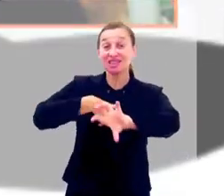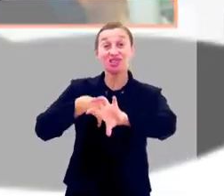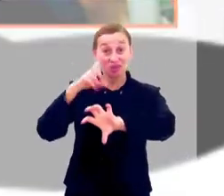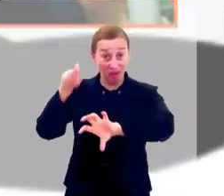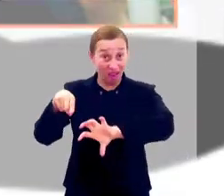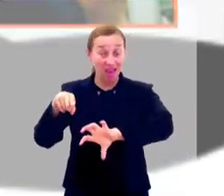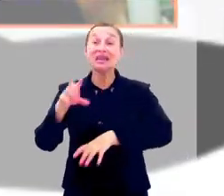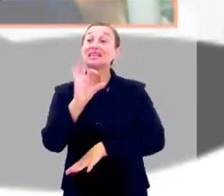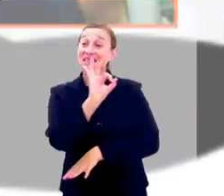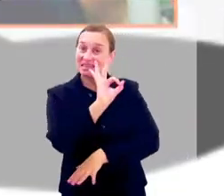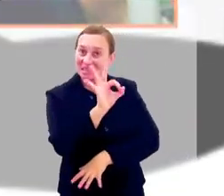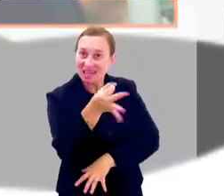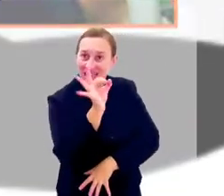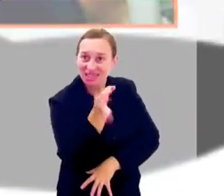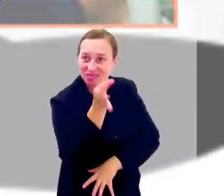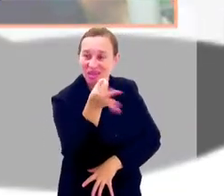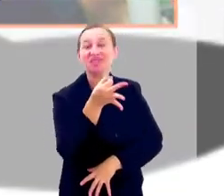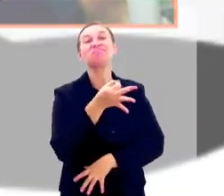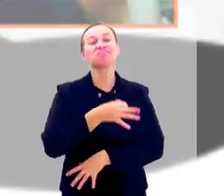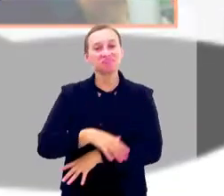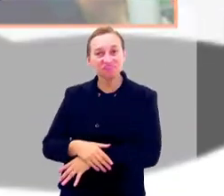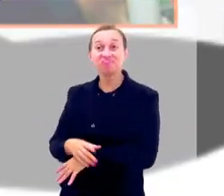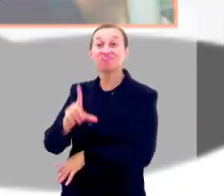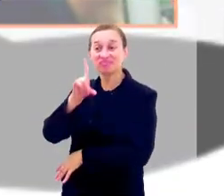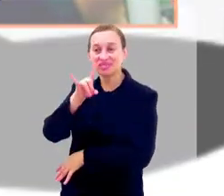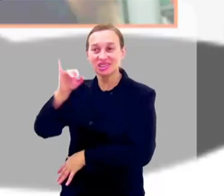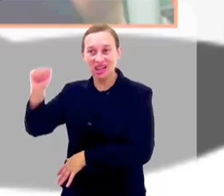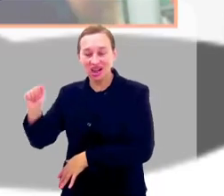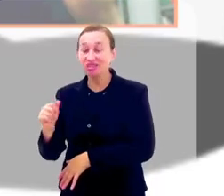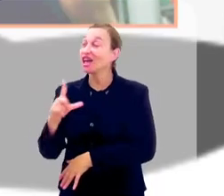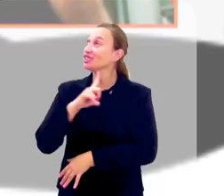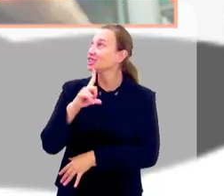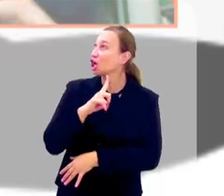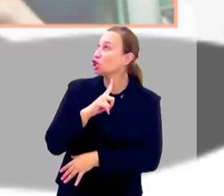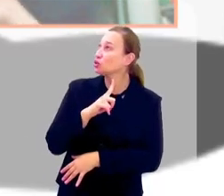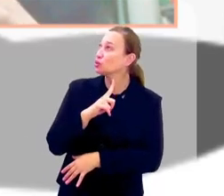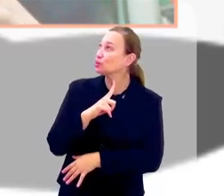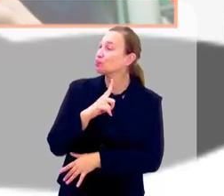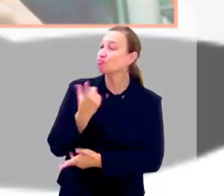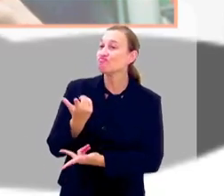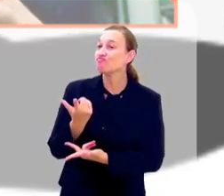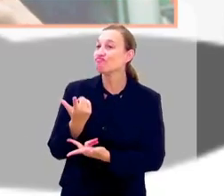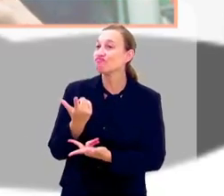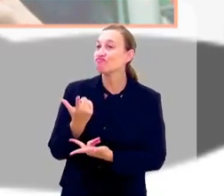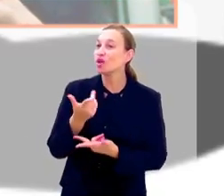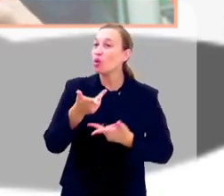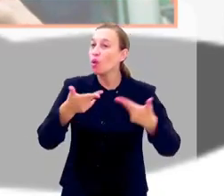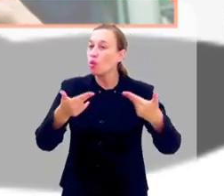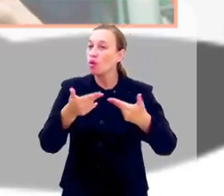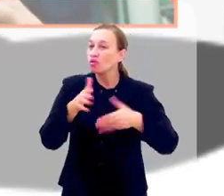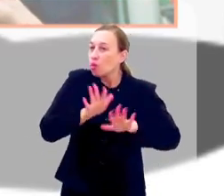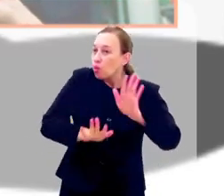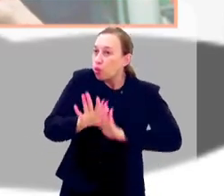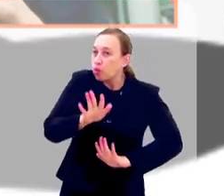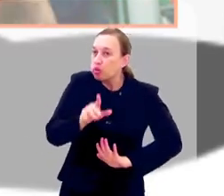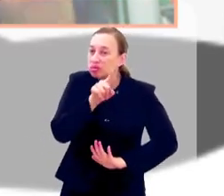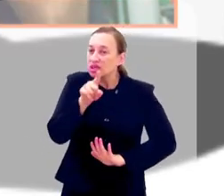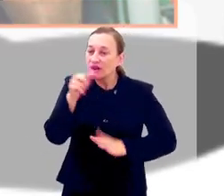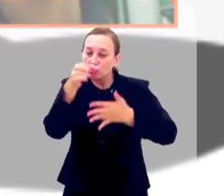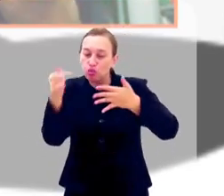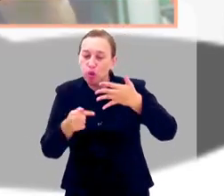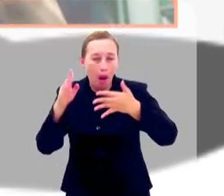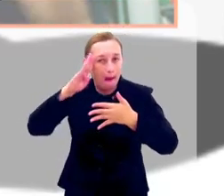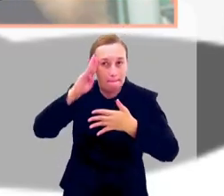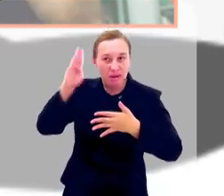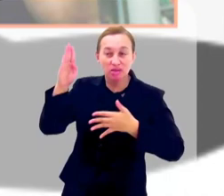do outro, é isso? É Quer dizer. exatamente isso. E Cláudia, tem uma coisa eu tenho que tomar cuidado aqui, porque você está